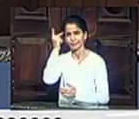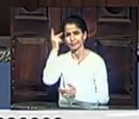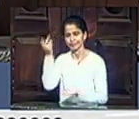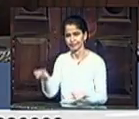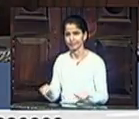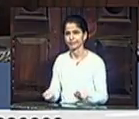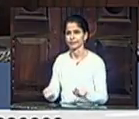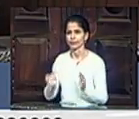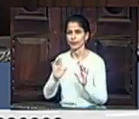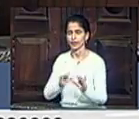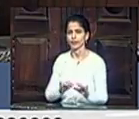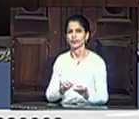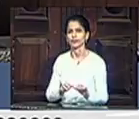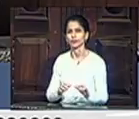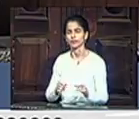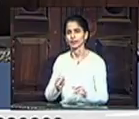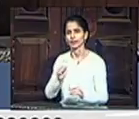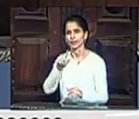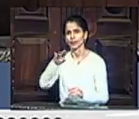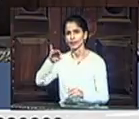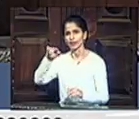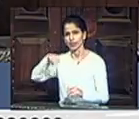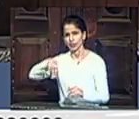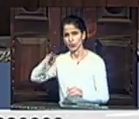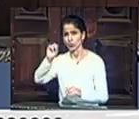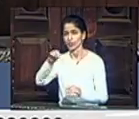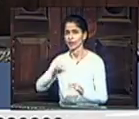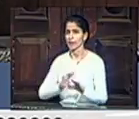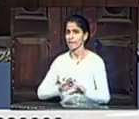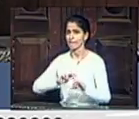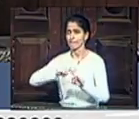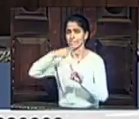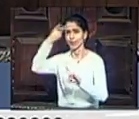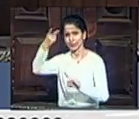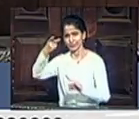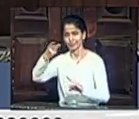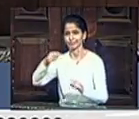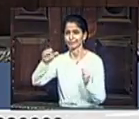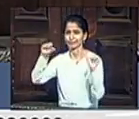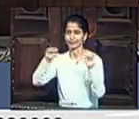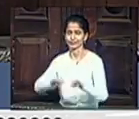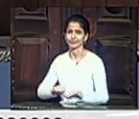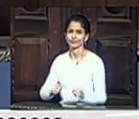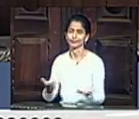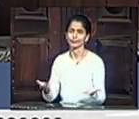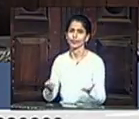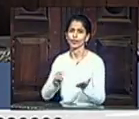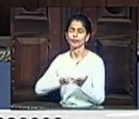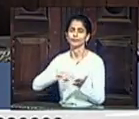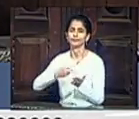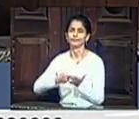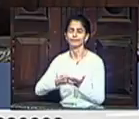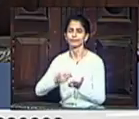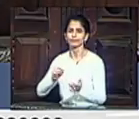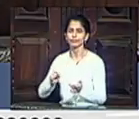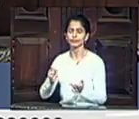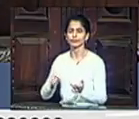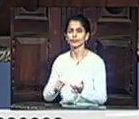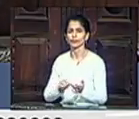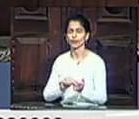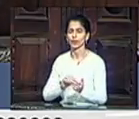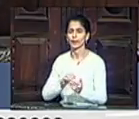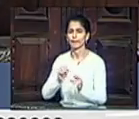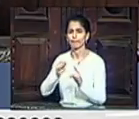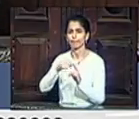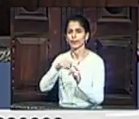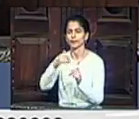E na hora que a gente torna a nossa alíquota maior que a de São Paulo, significa, num curto